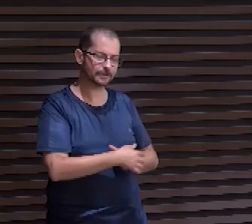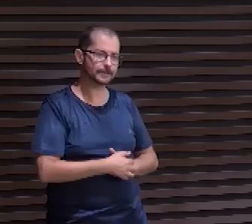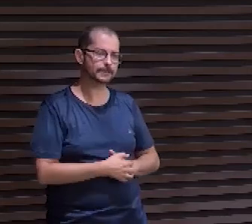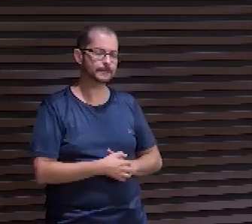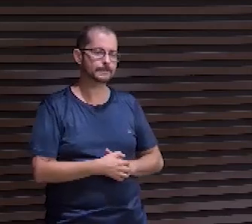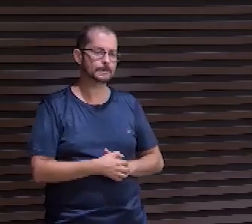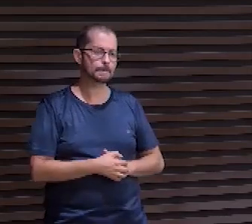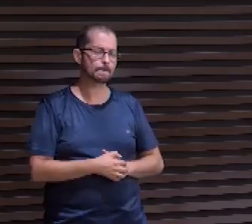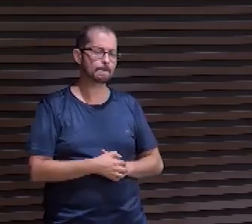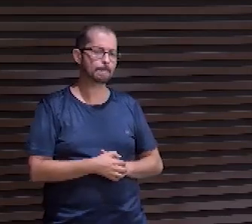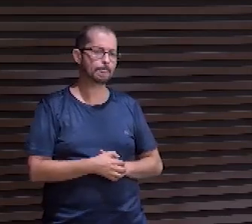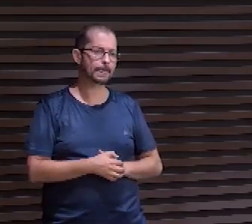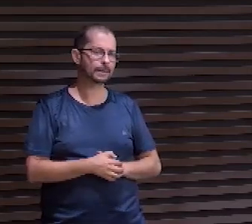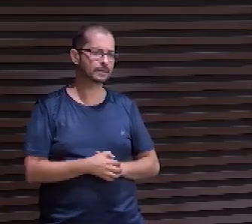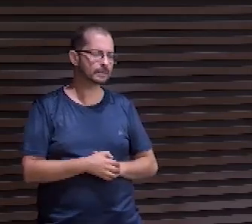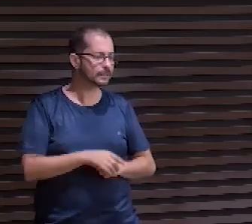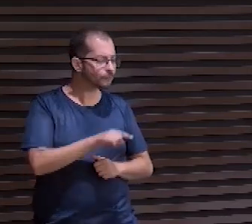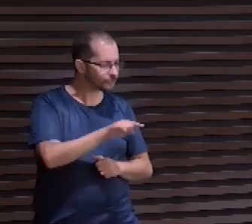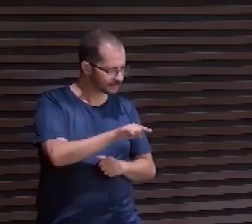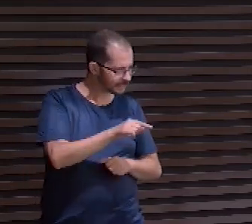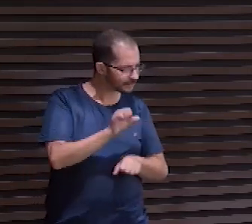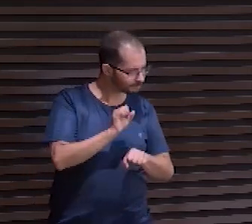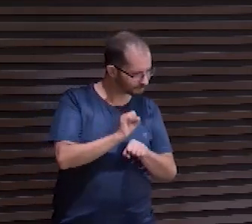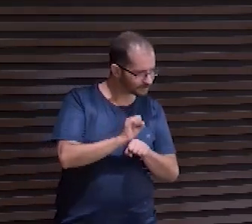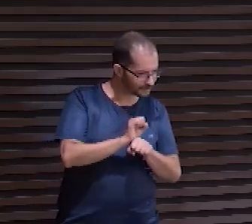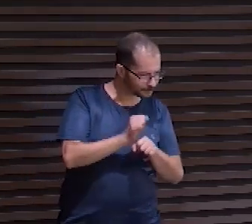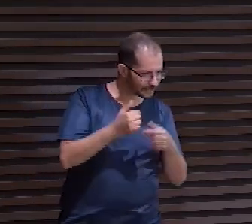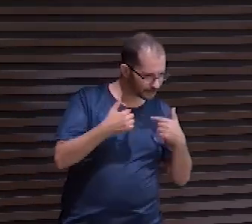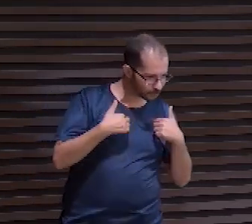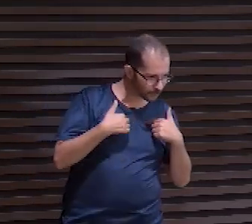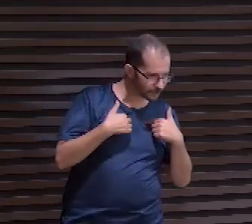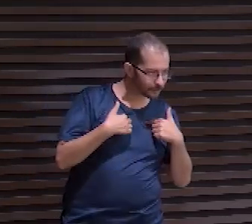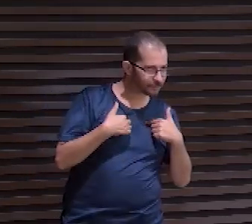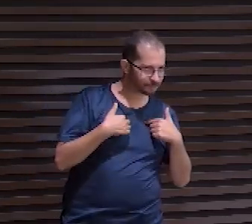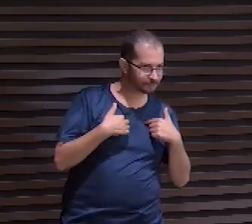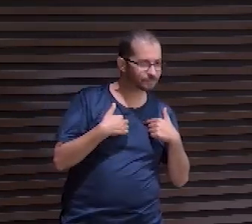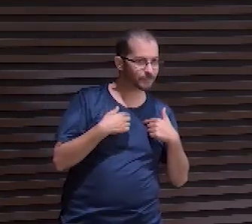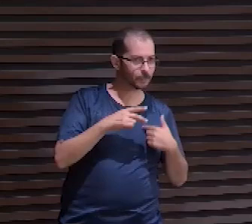Suponho que o senhor estava me esperando, disse o pastor.